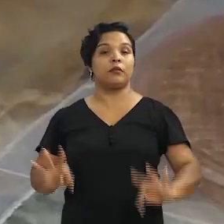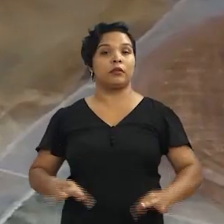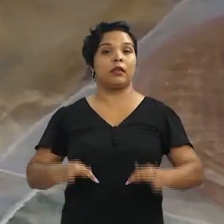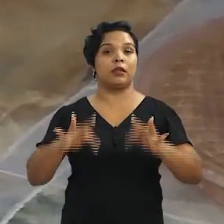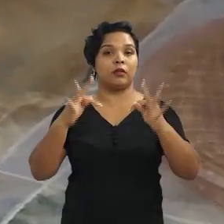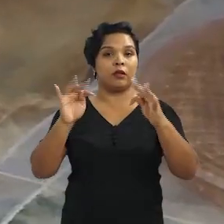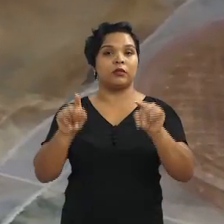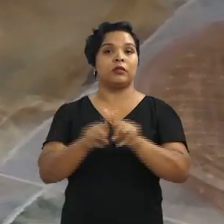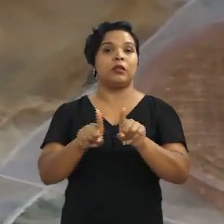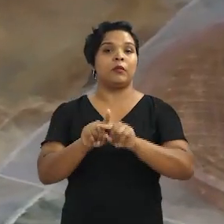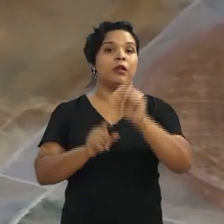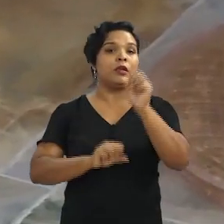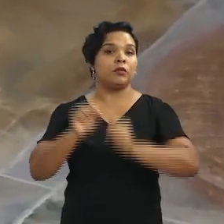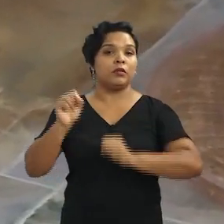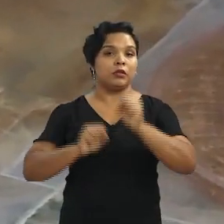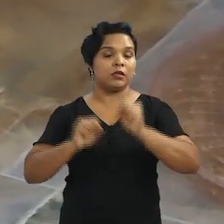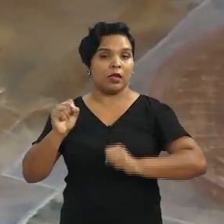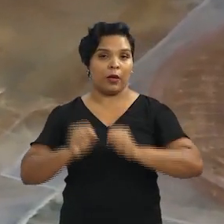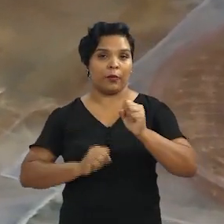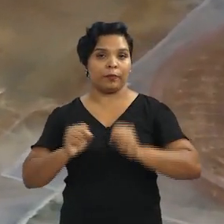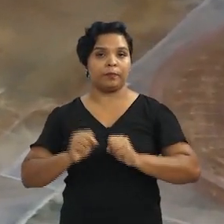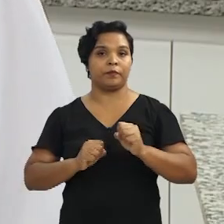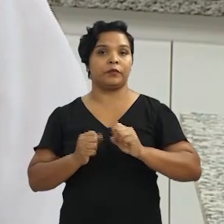aproveitamento tecnológico e industrial de